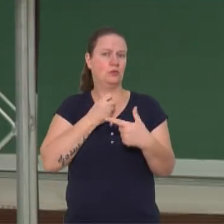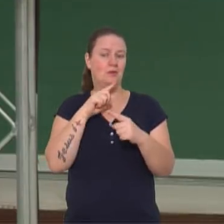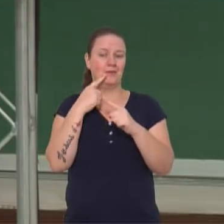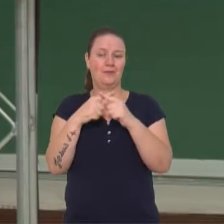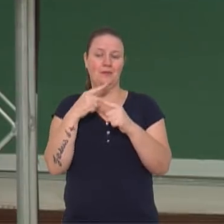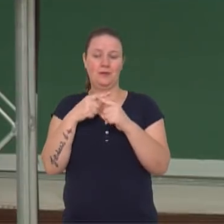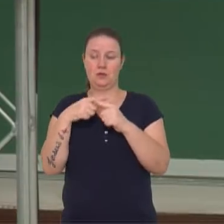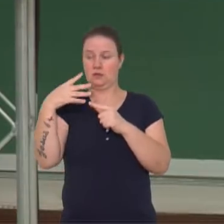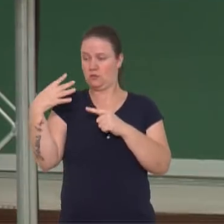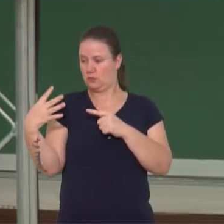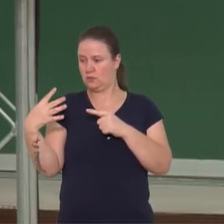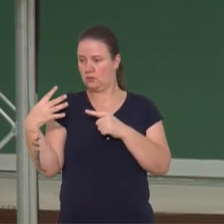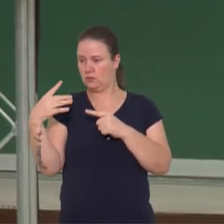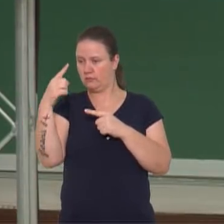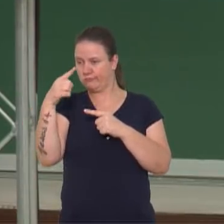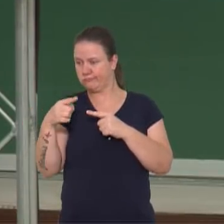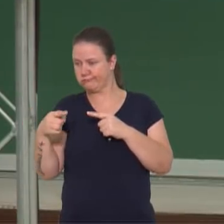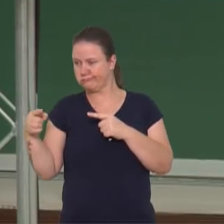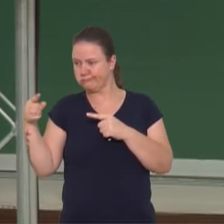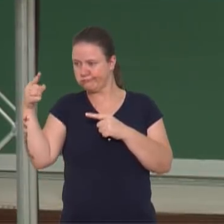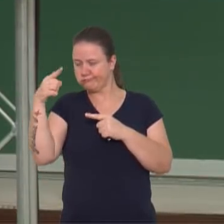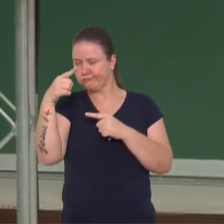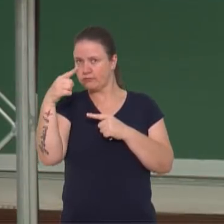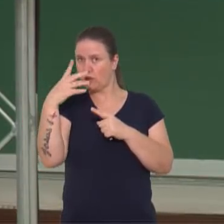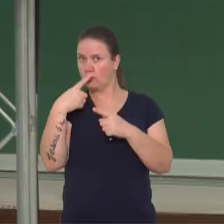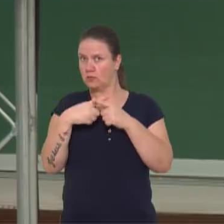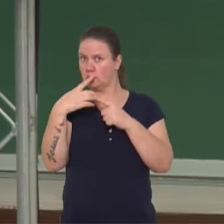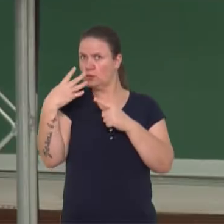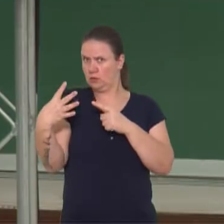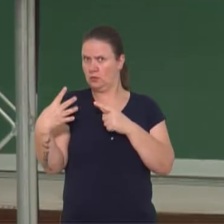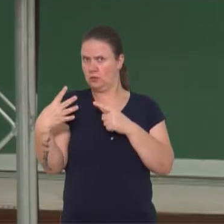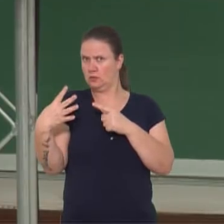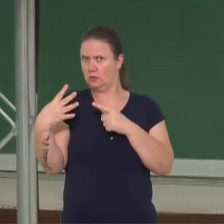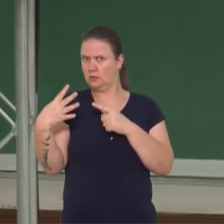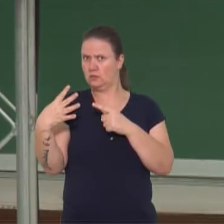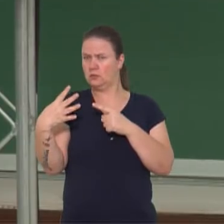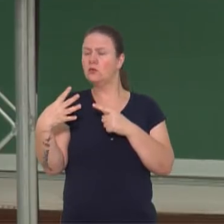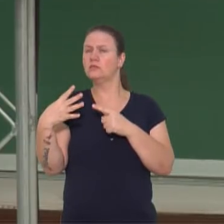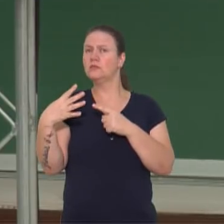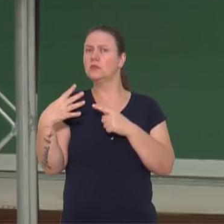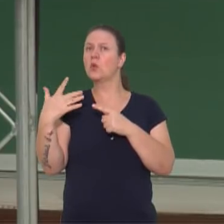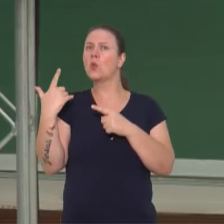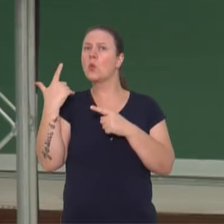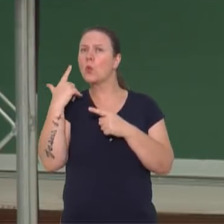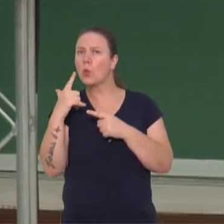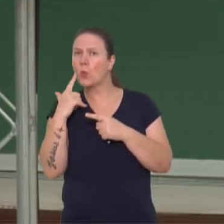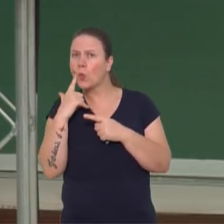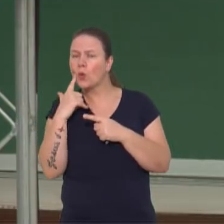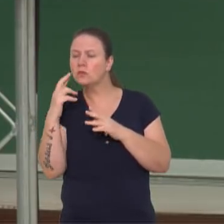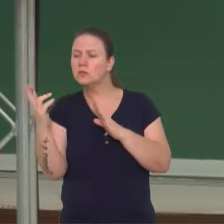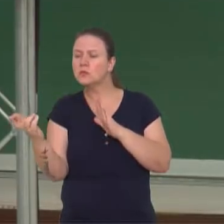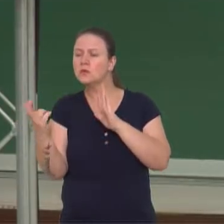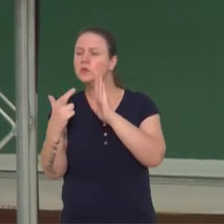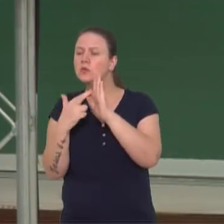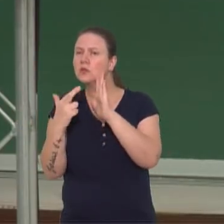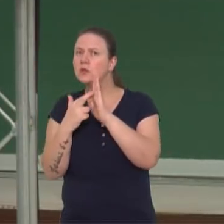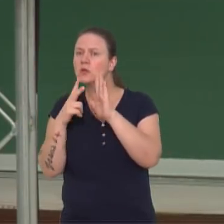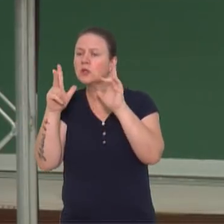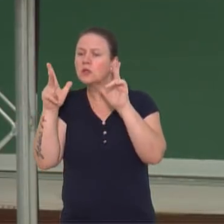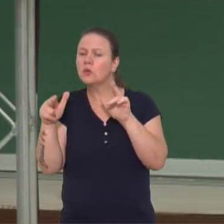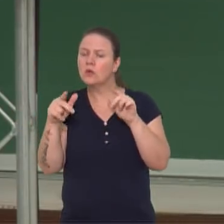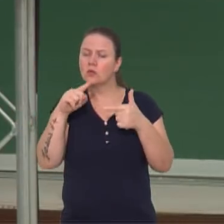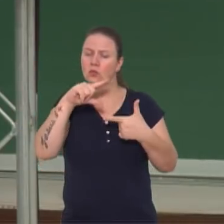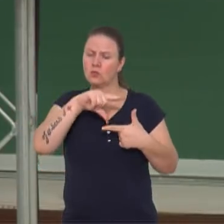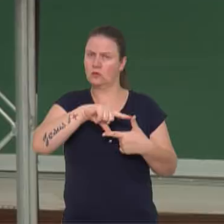vezes 4, porque o quadrado não são 4 lados iguais? Que número vezes 4 vai dar ali o perímetro do